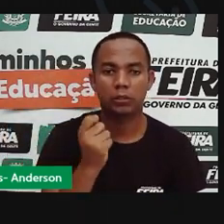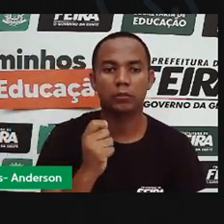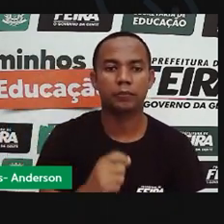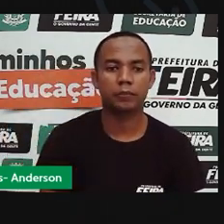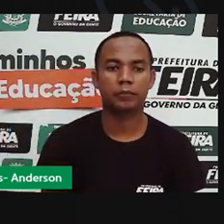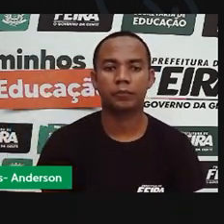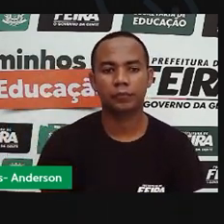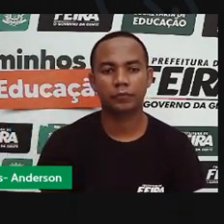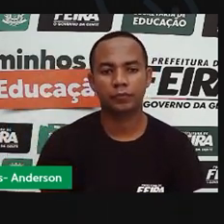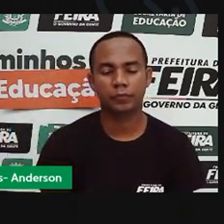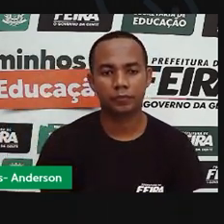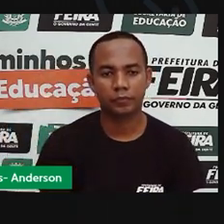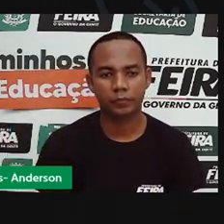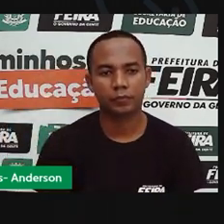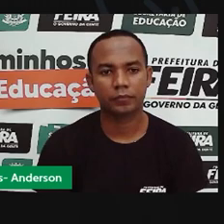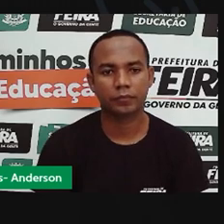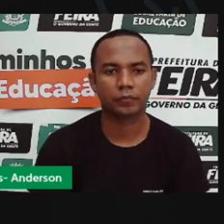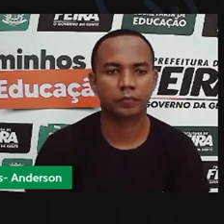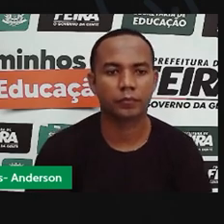Ó,